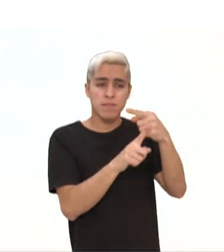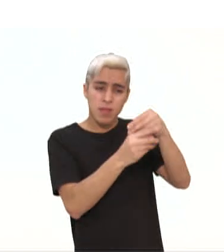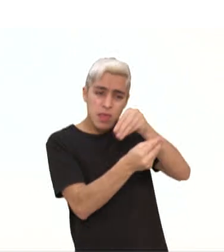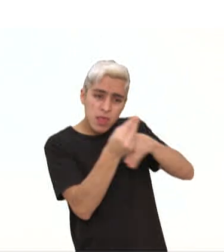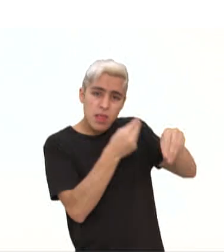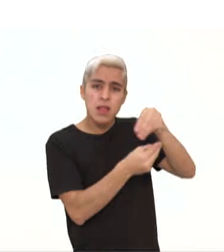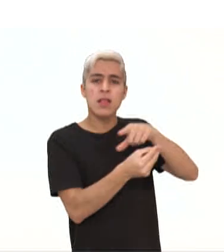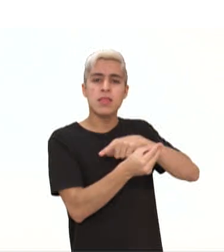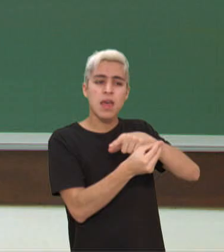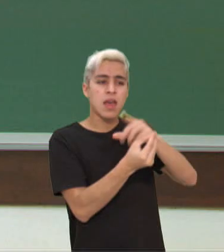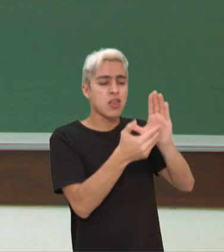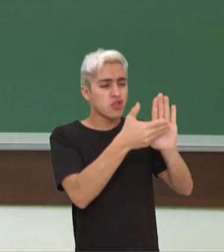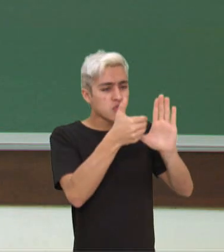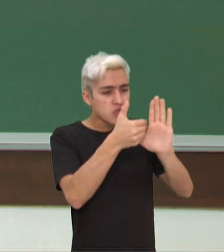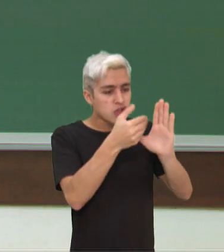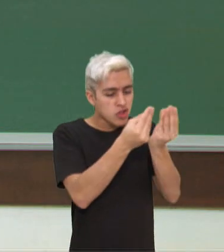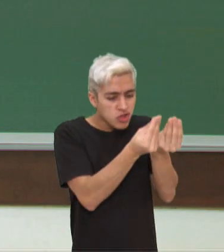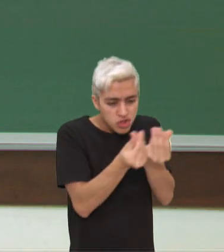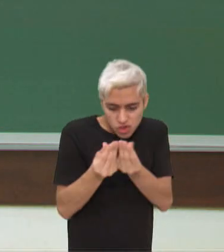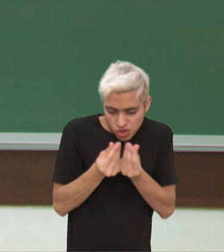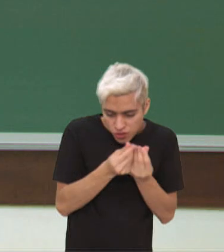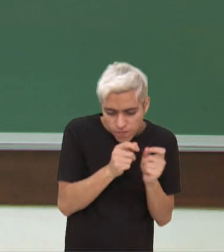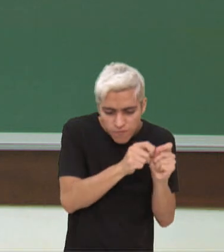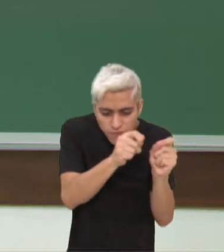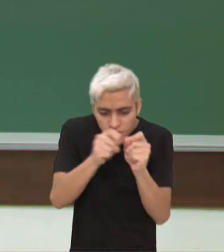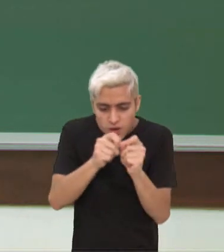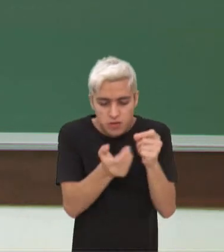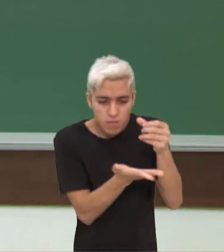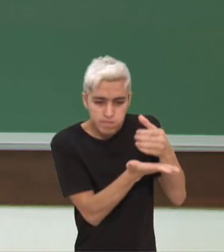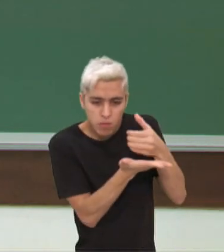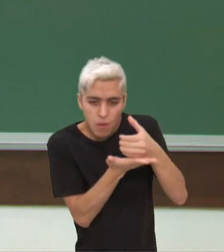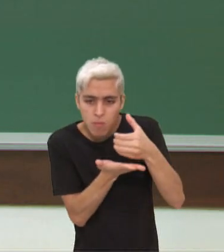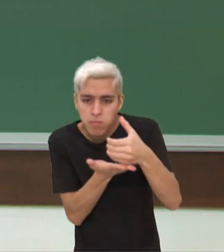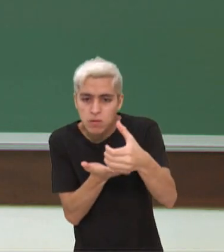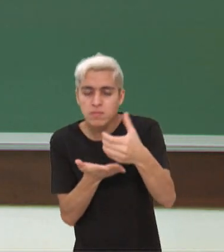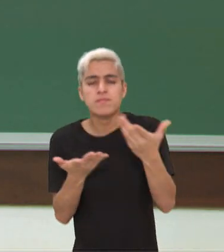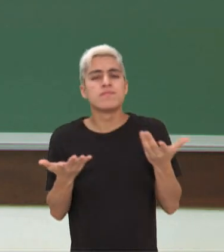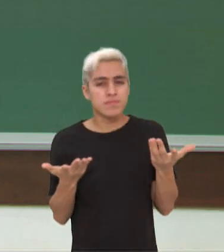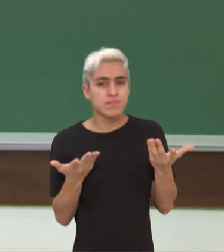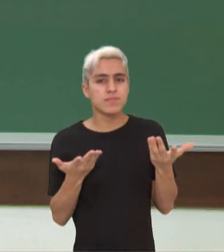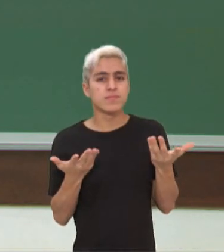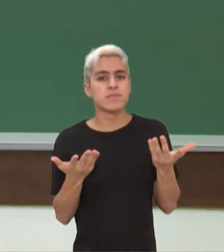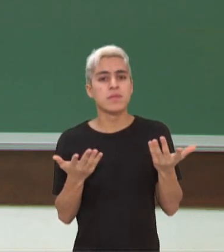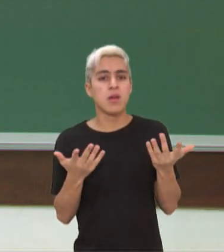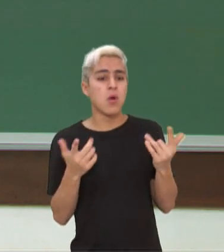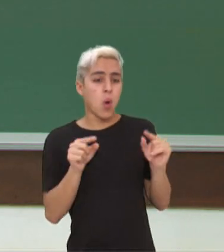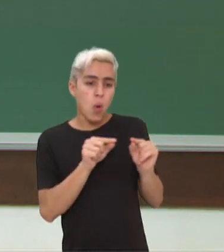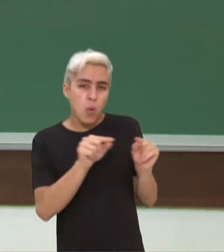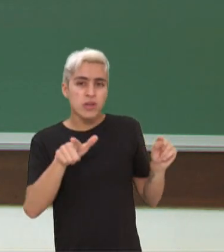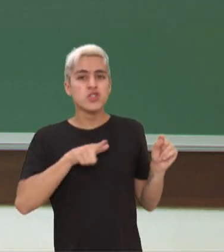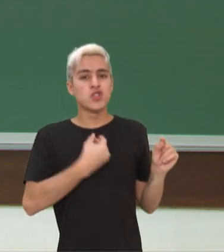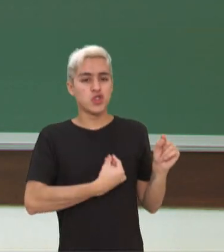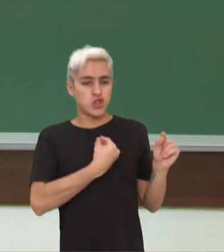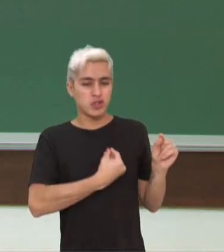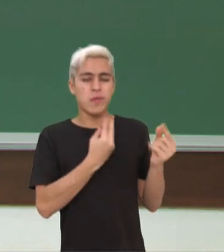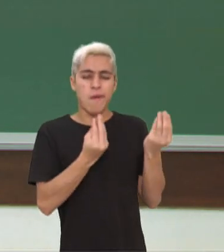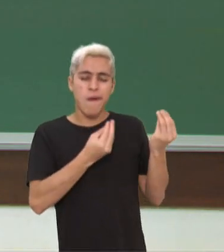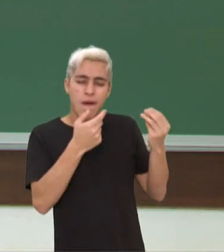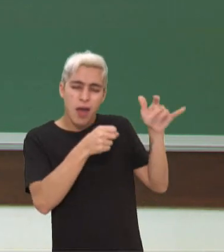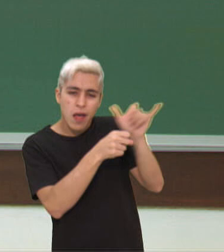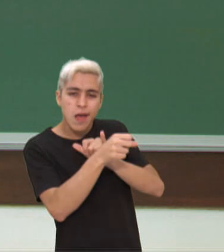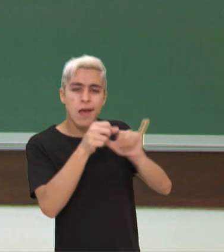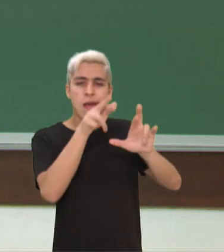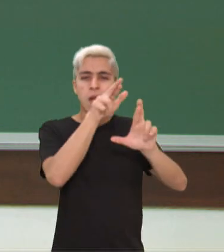alumínio que depois é retirado para se fabricarem as latinhas. E aí existe a questão lá da reciclagem,